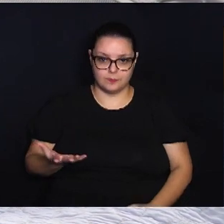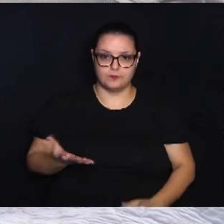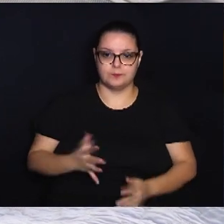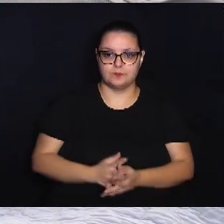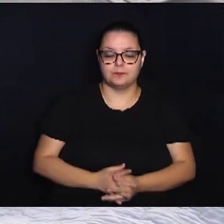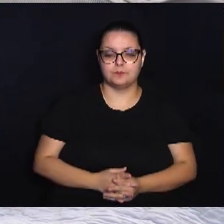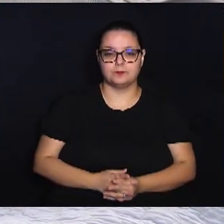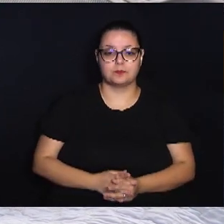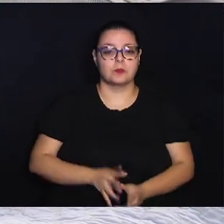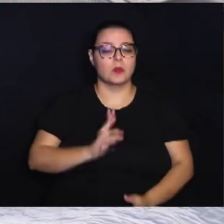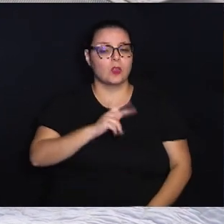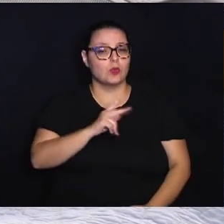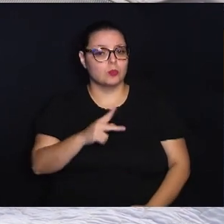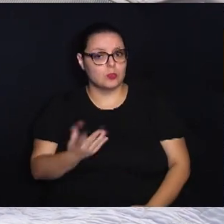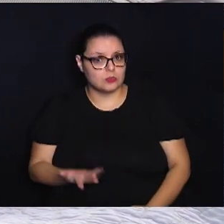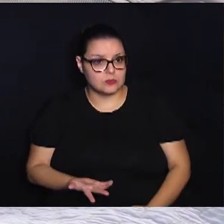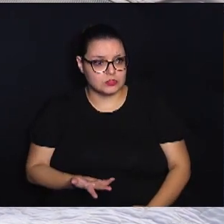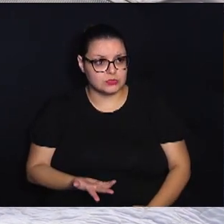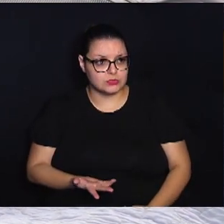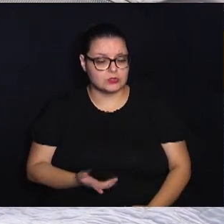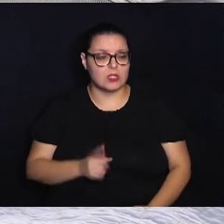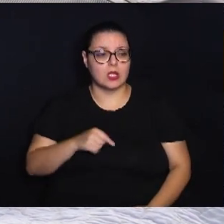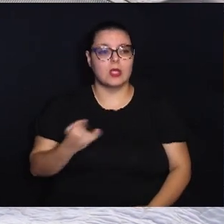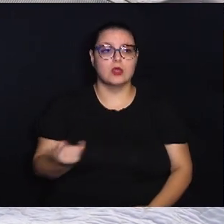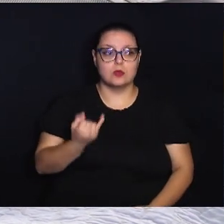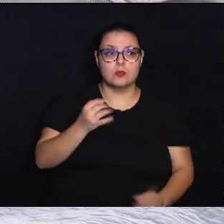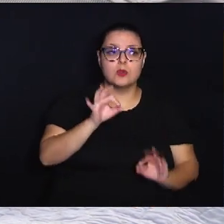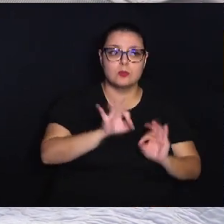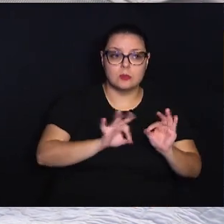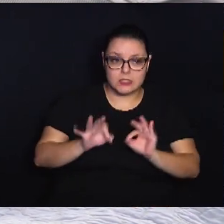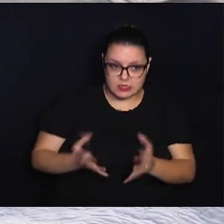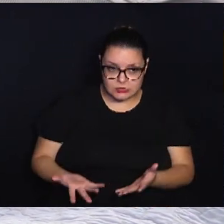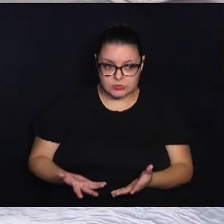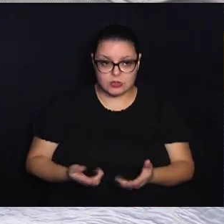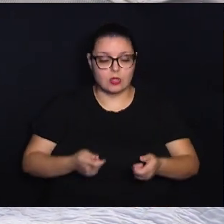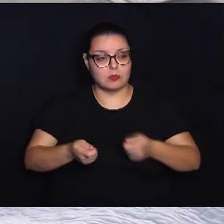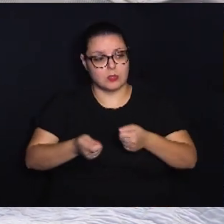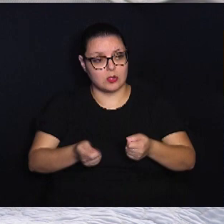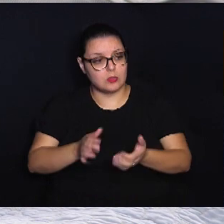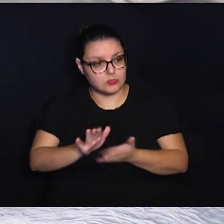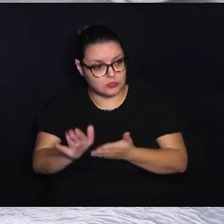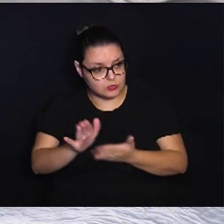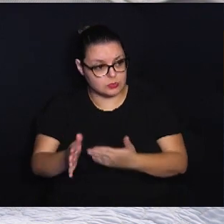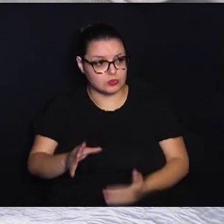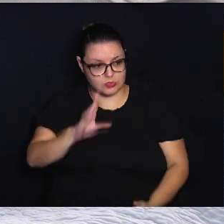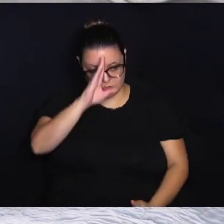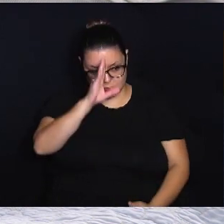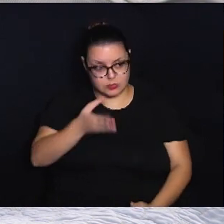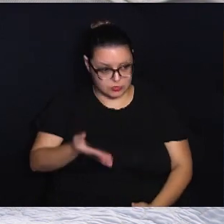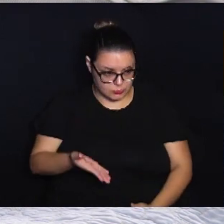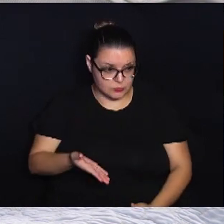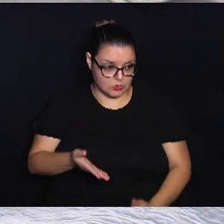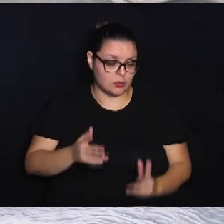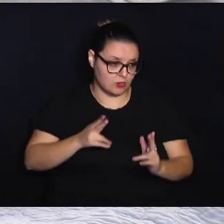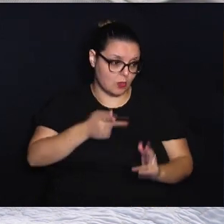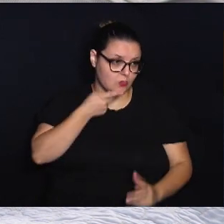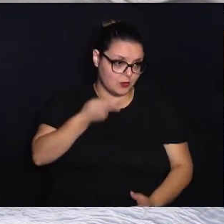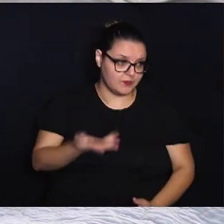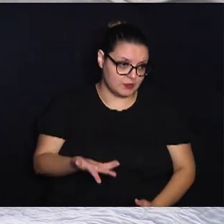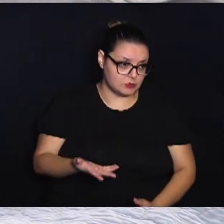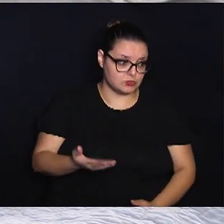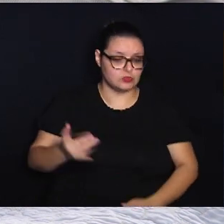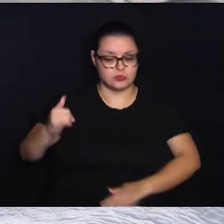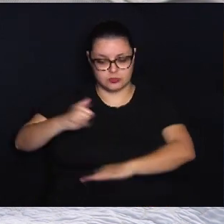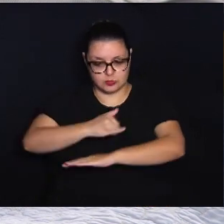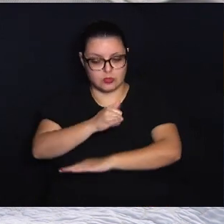interessante. E o professor, então é essencial ter um planejamento para controlar os gastos, os principais, né? Igual a gente